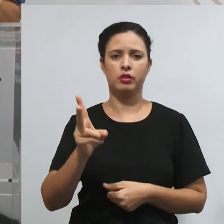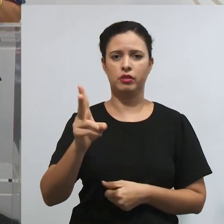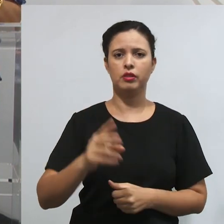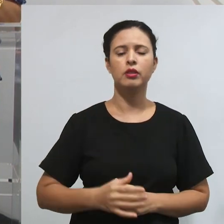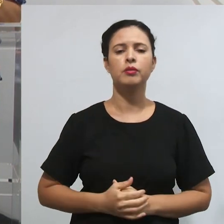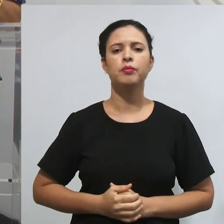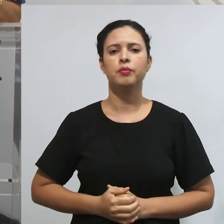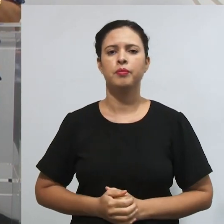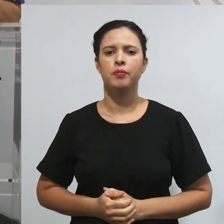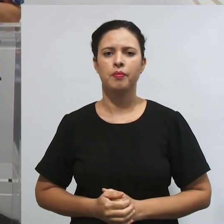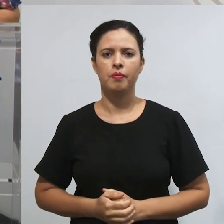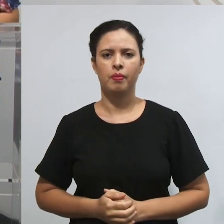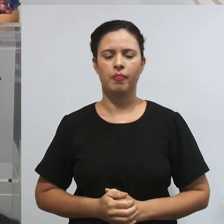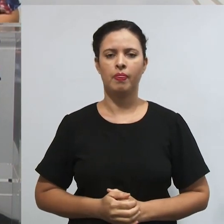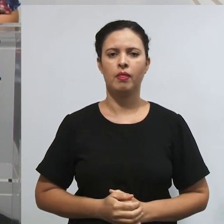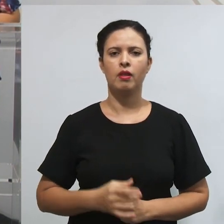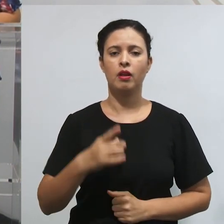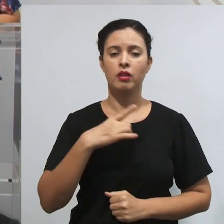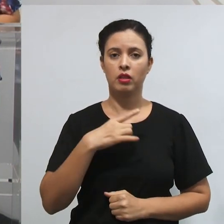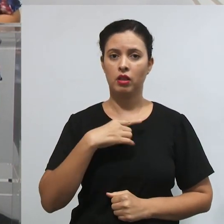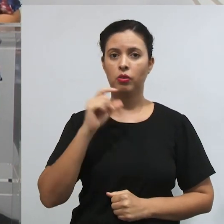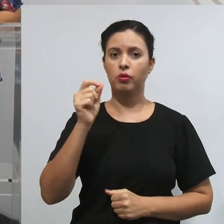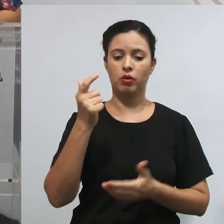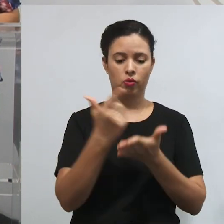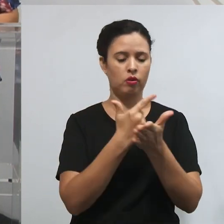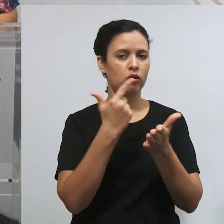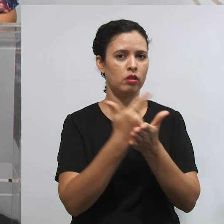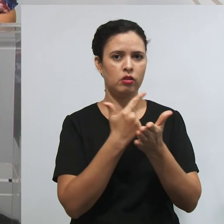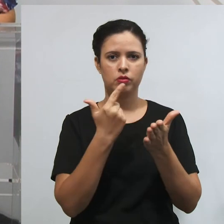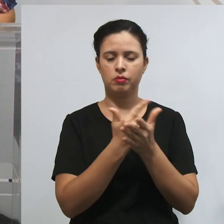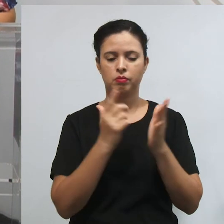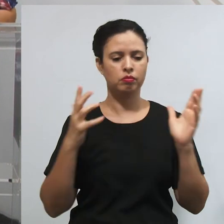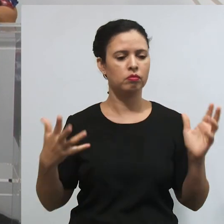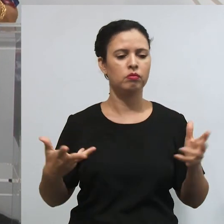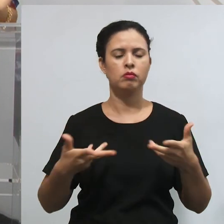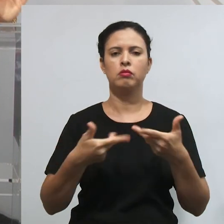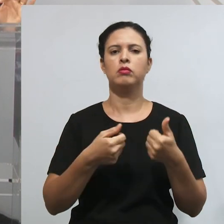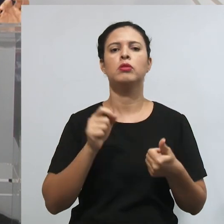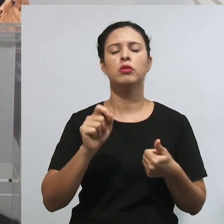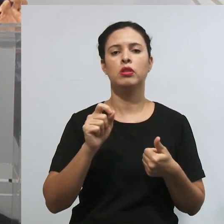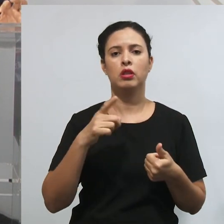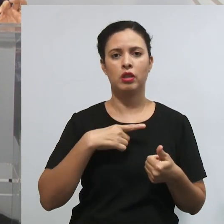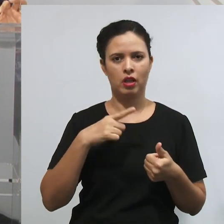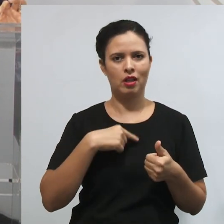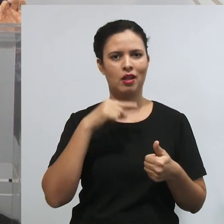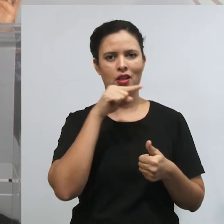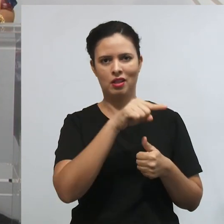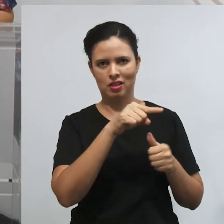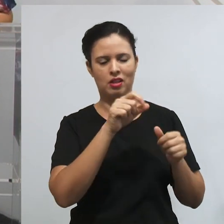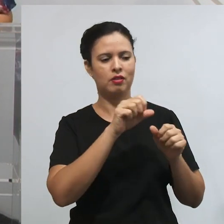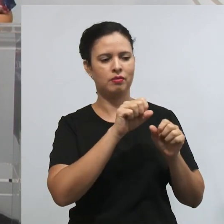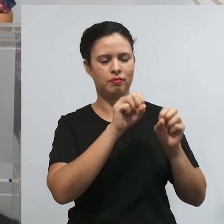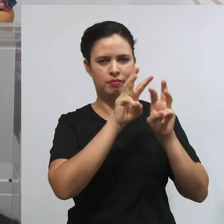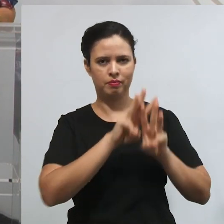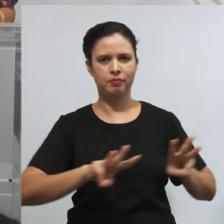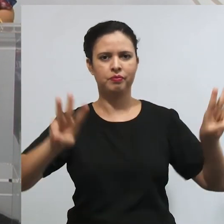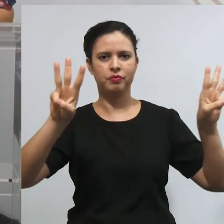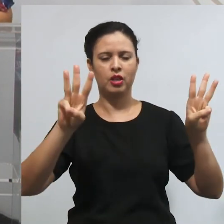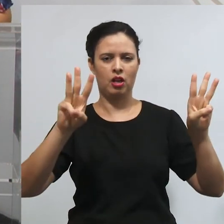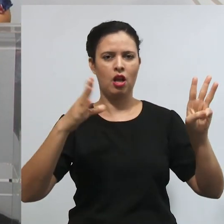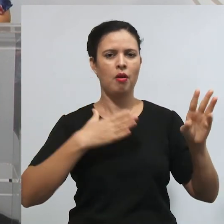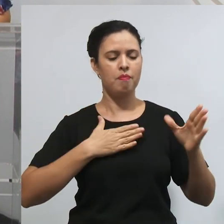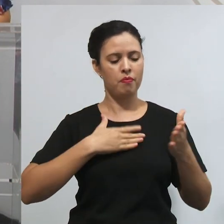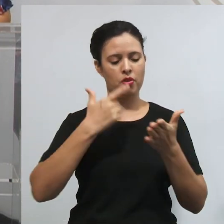temos, né, um livro maravilhoso que eu deixo como indicação na minha biblioteca, que chama-se O